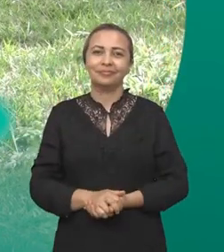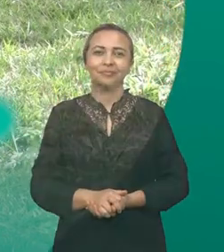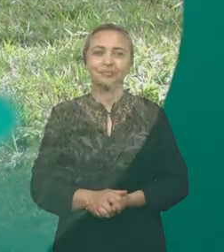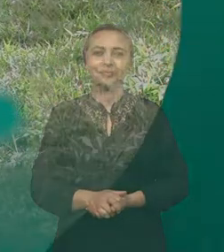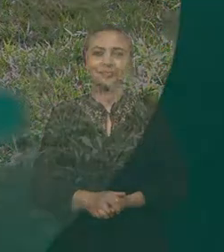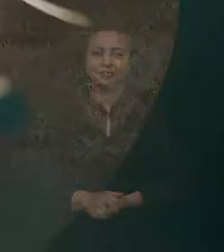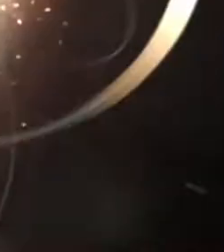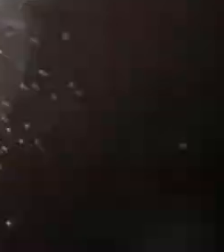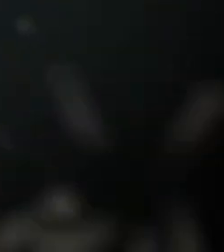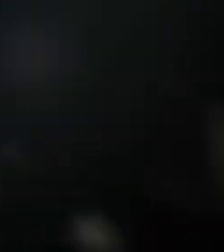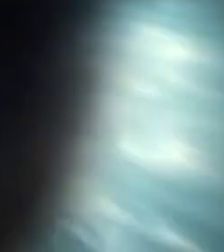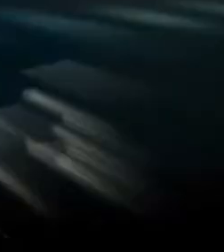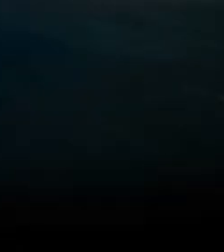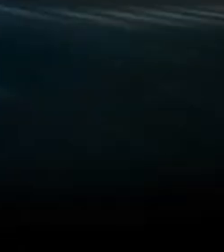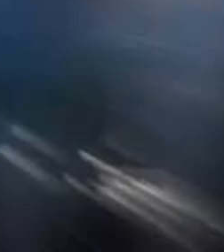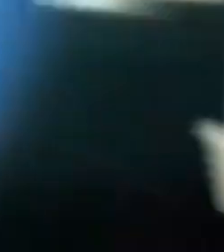gente.